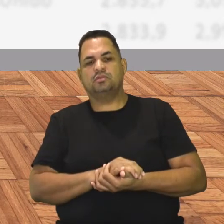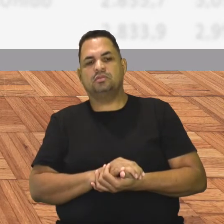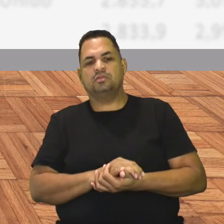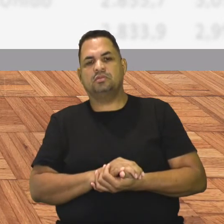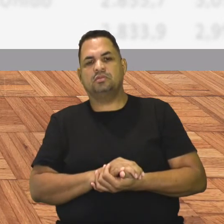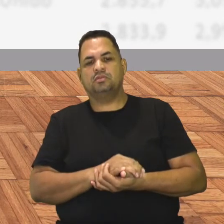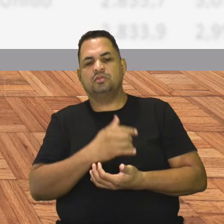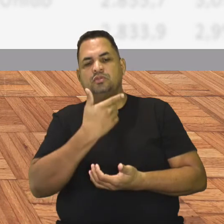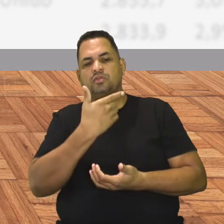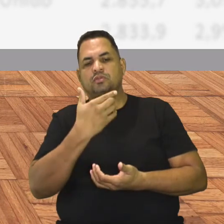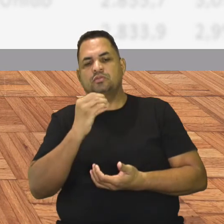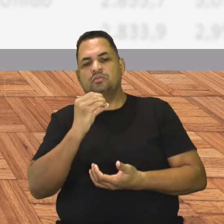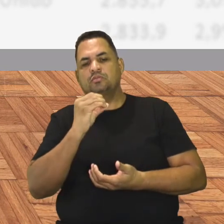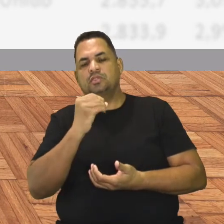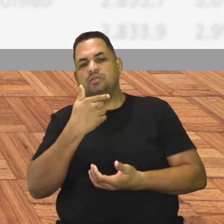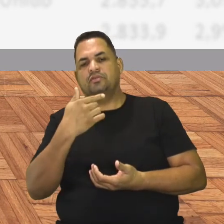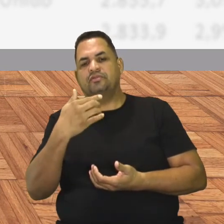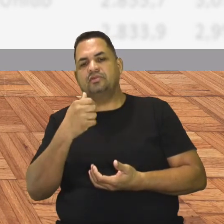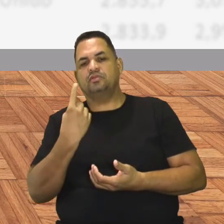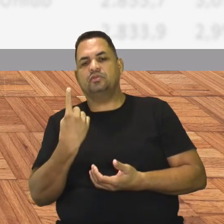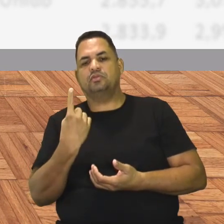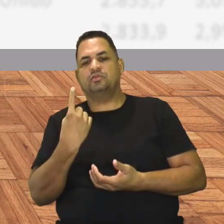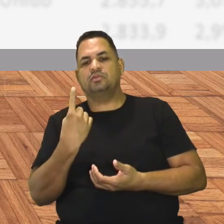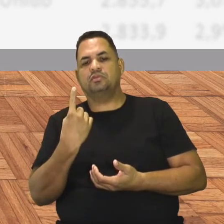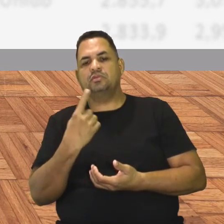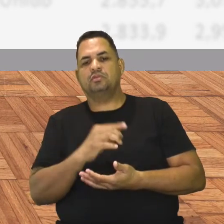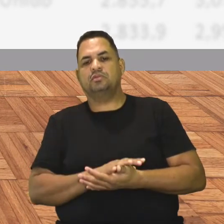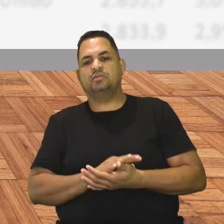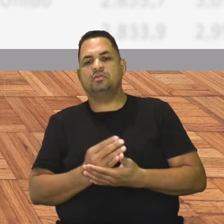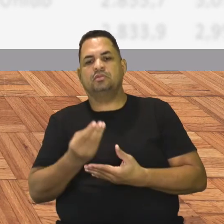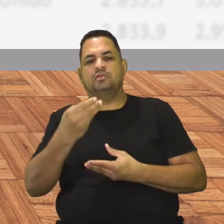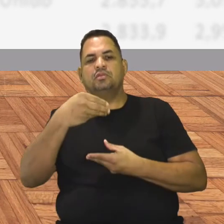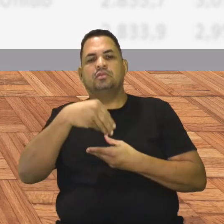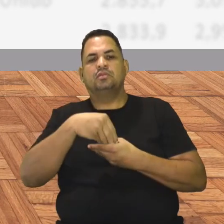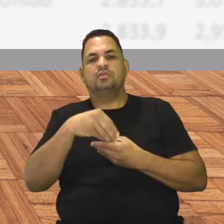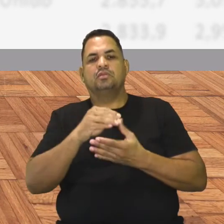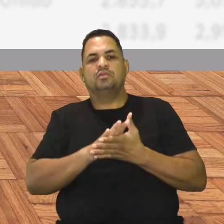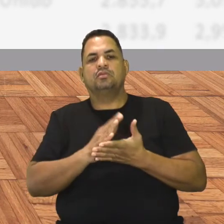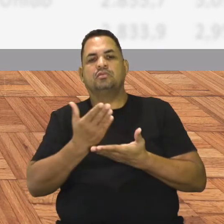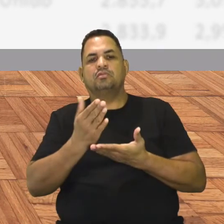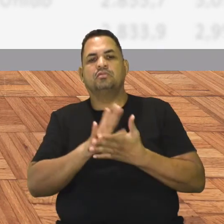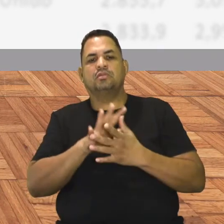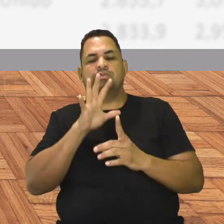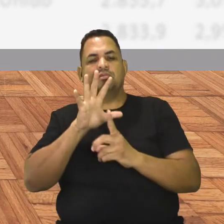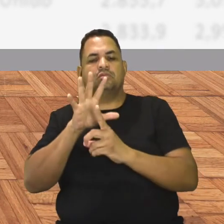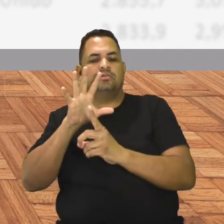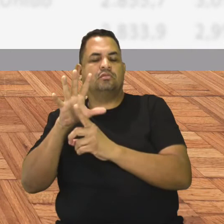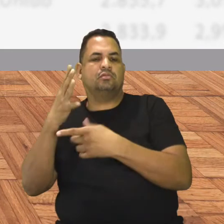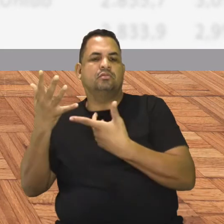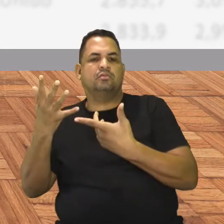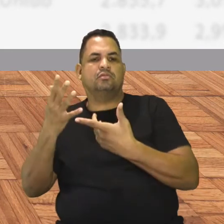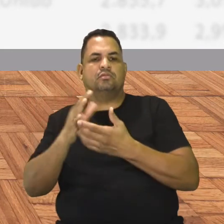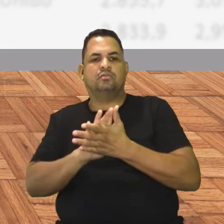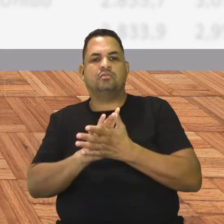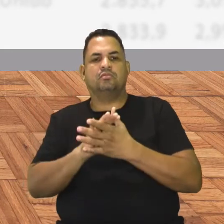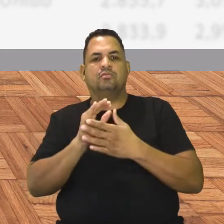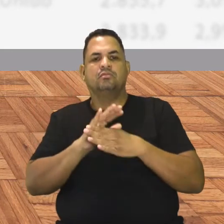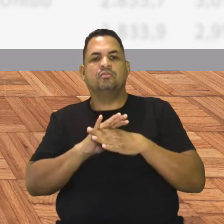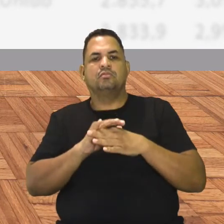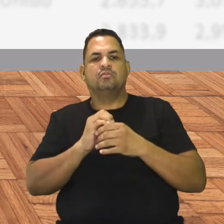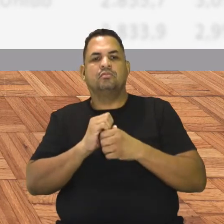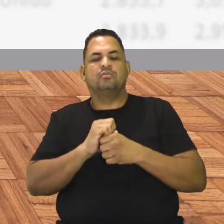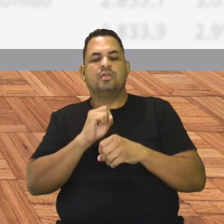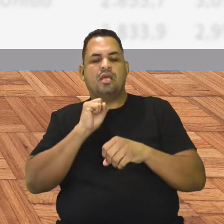para 2021, aí 2021, dentro dessa questão que afetou muito com